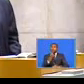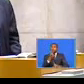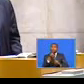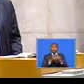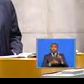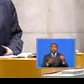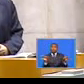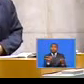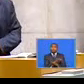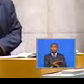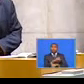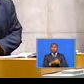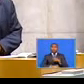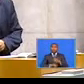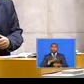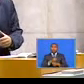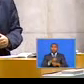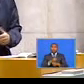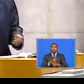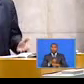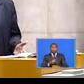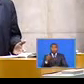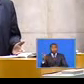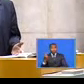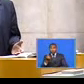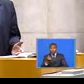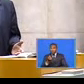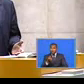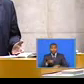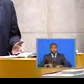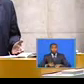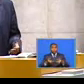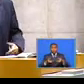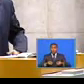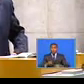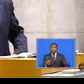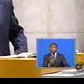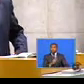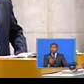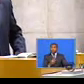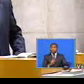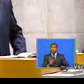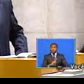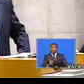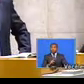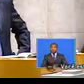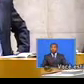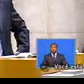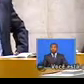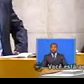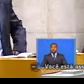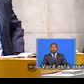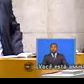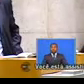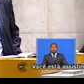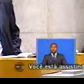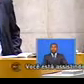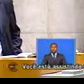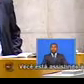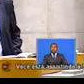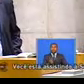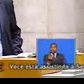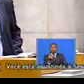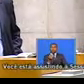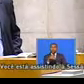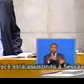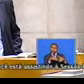um mês para acabar o ano. Esse dinheiro não será gasto. Na verdade, está se fazendo um superávit para